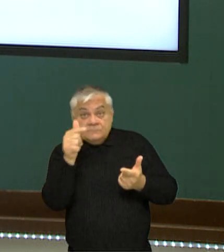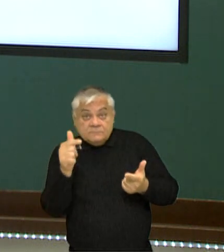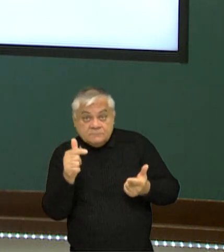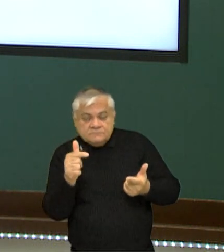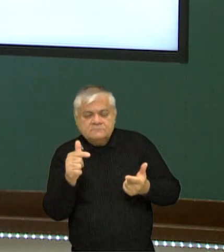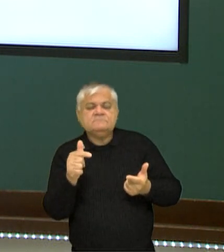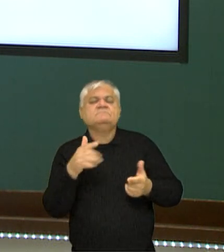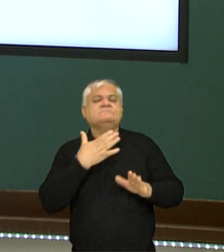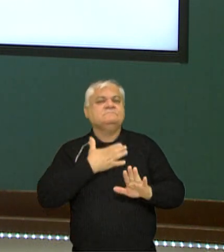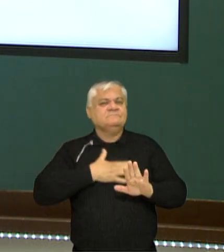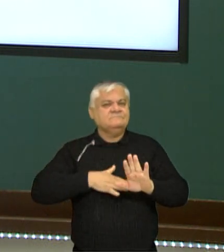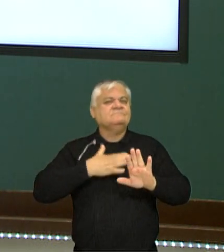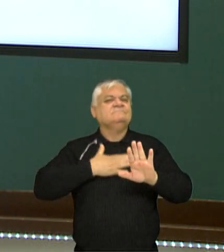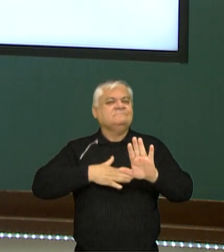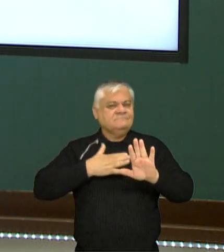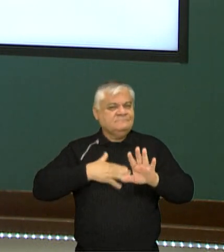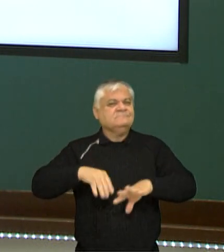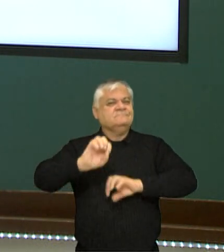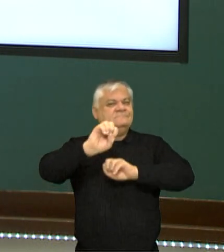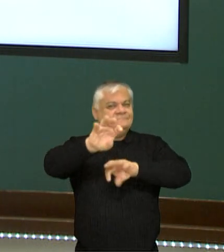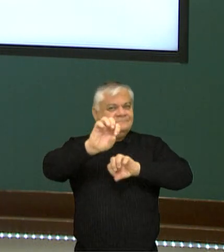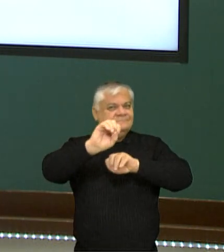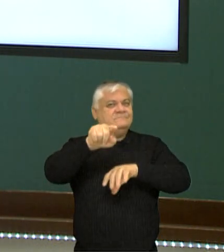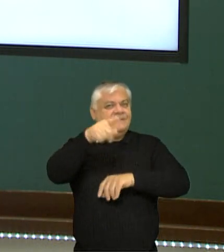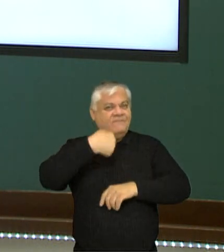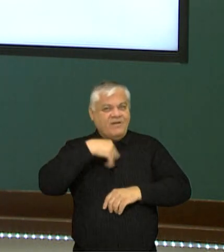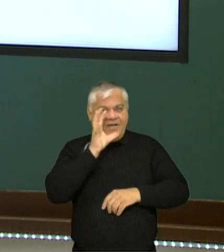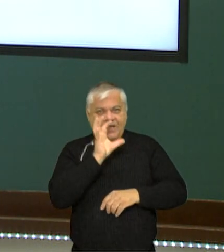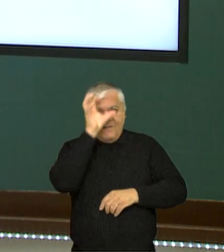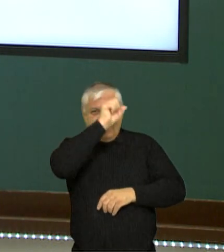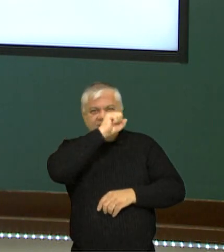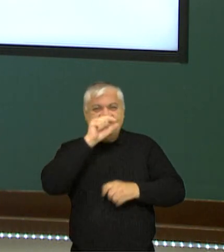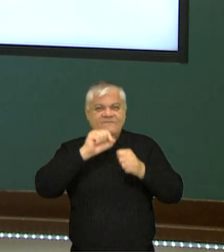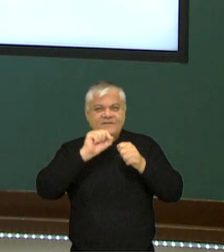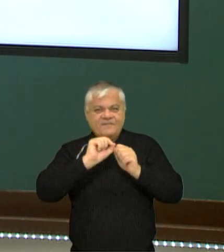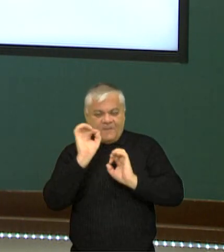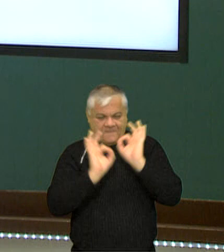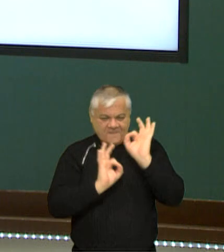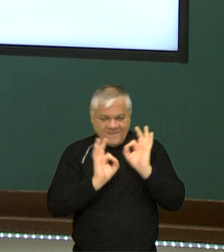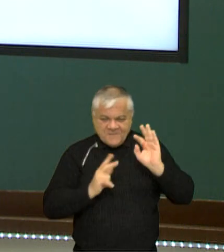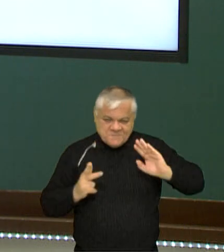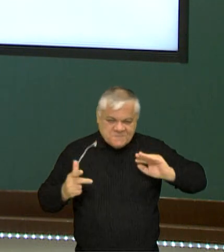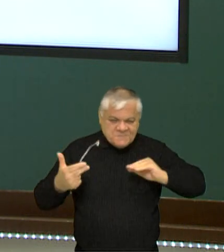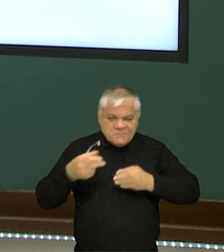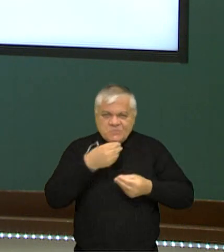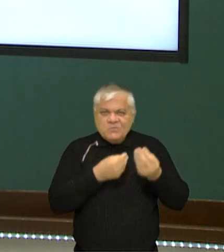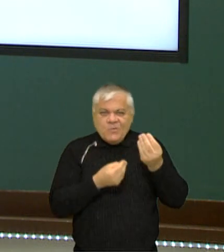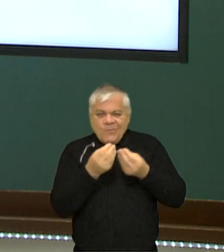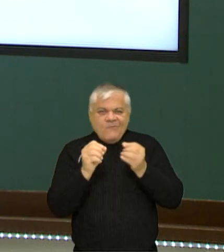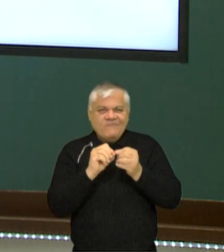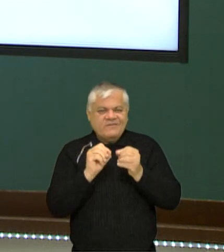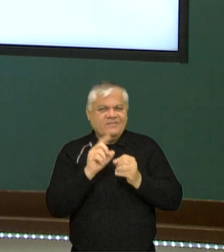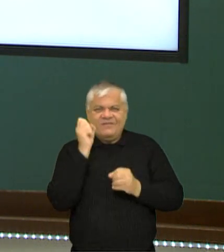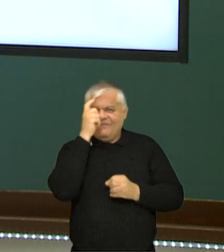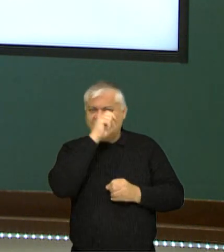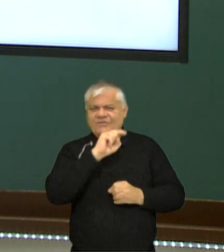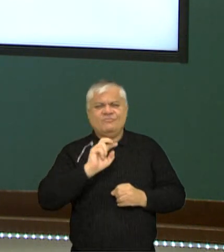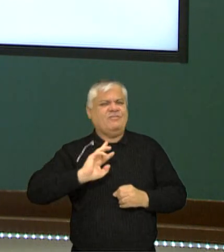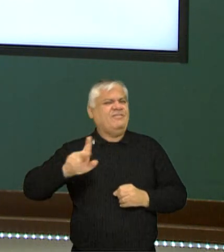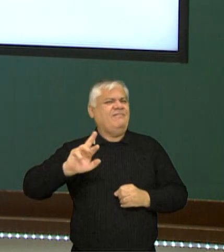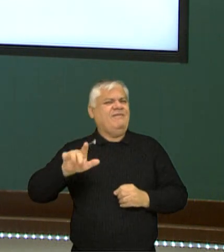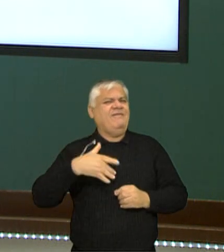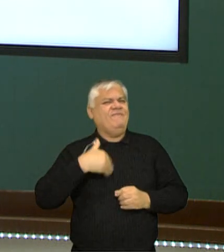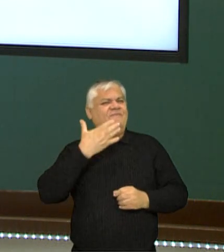tem, fique com a gente que hoje você vai aprender a construir esse tabuleiro. Você vai ver que não é tão difícil assim,